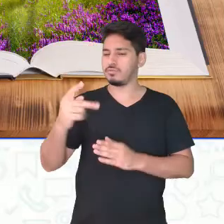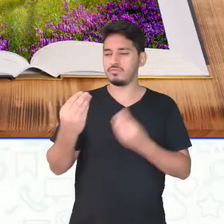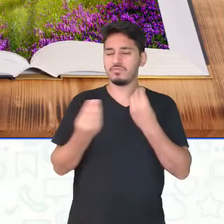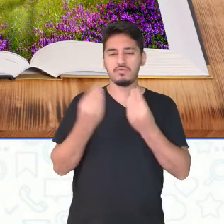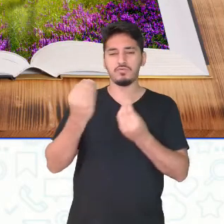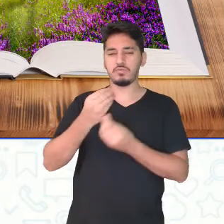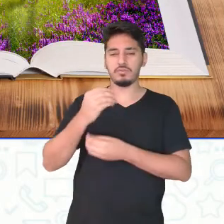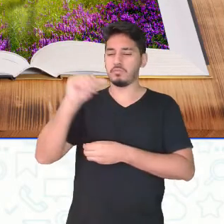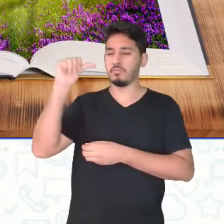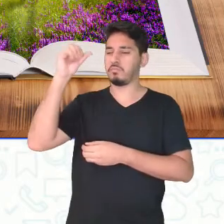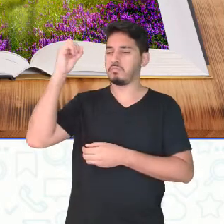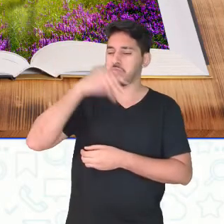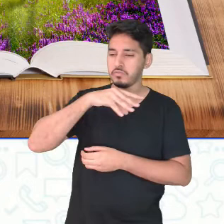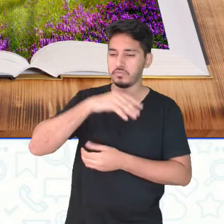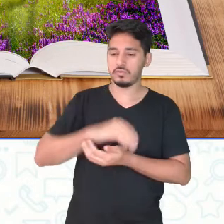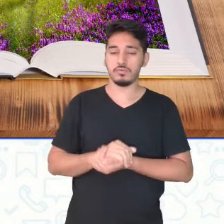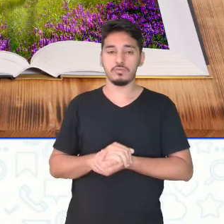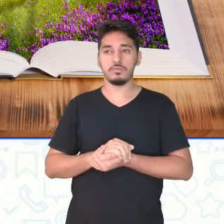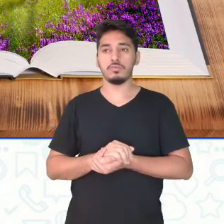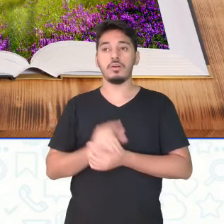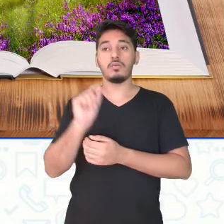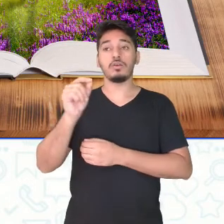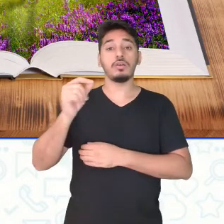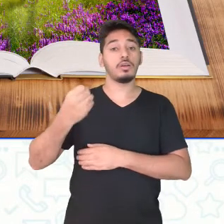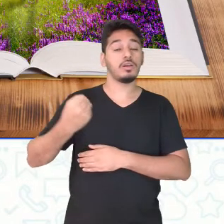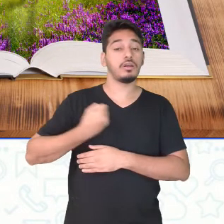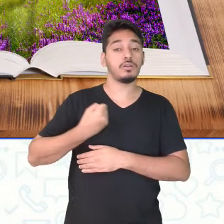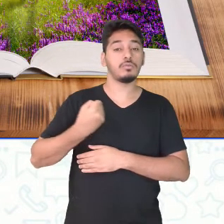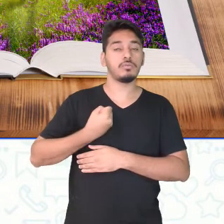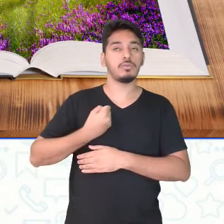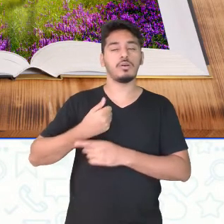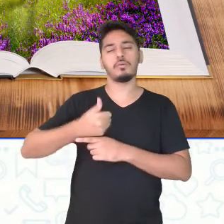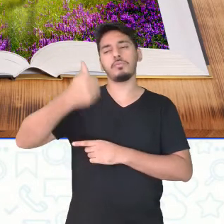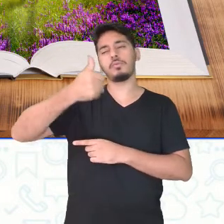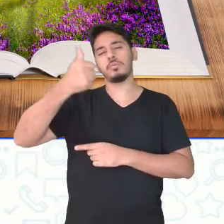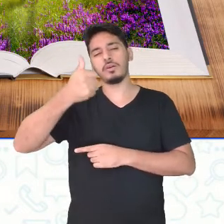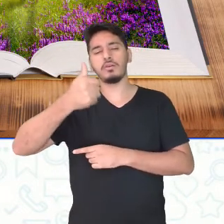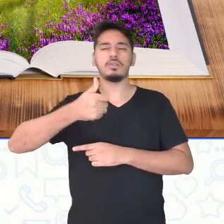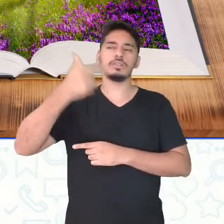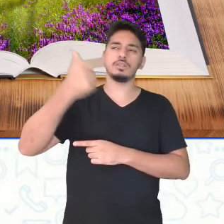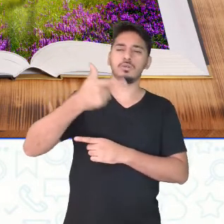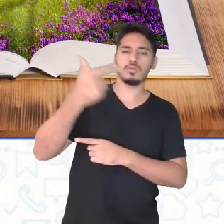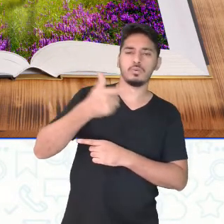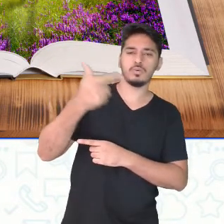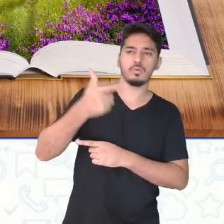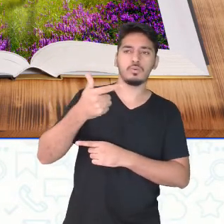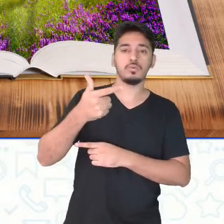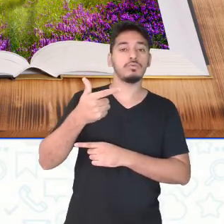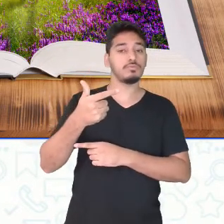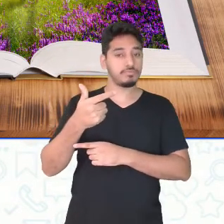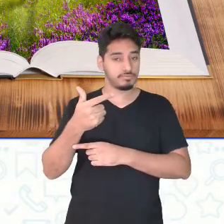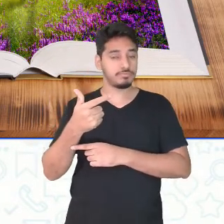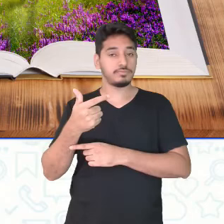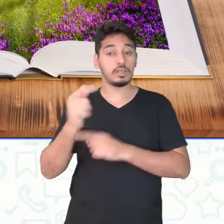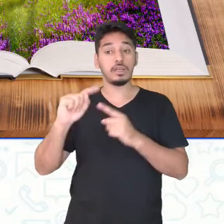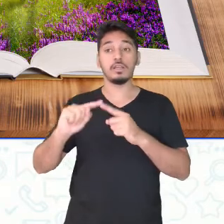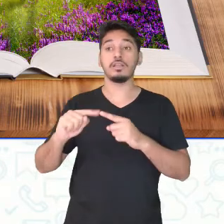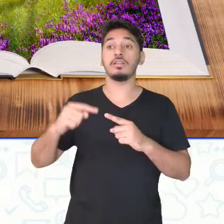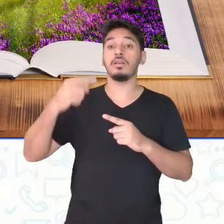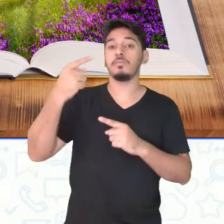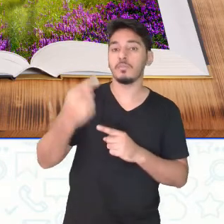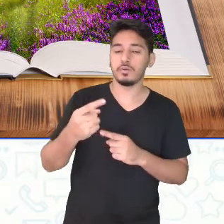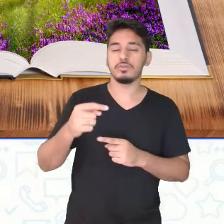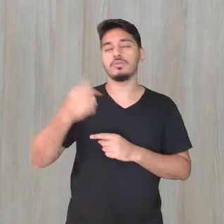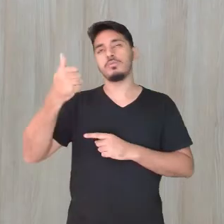E aqui eu tenho uma ideia de enumeração. Em primeiro lugar, em segundo lugar. Aí depois que eu